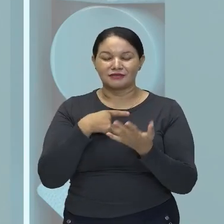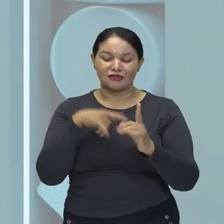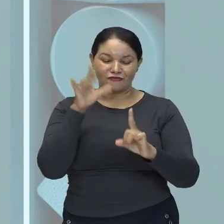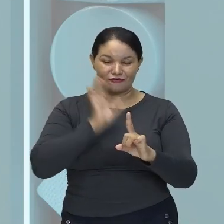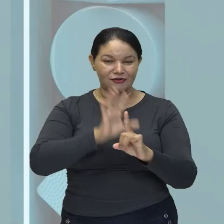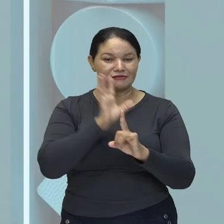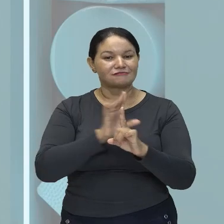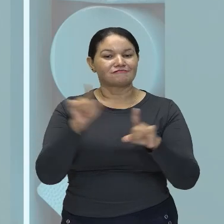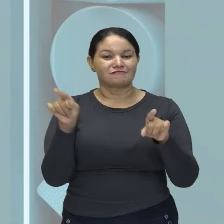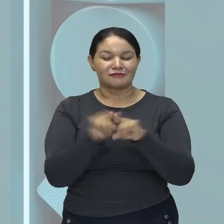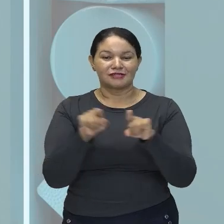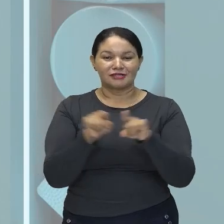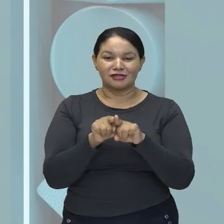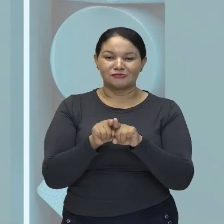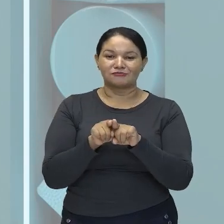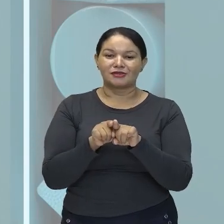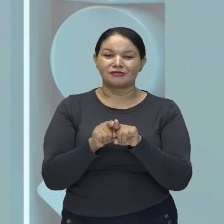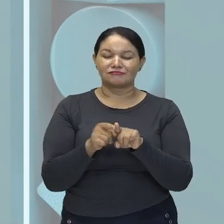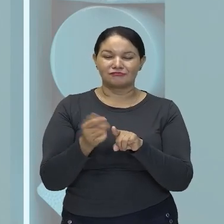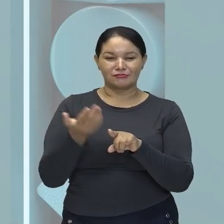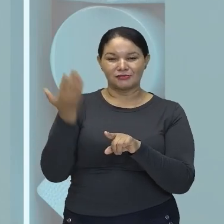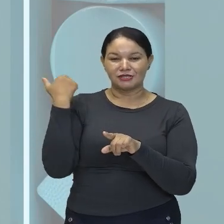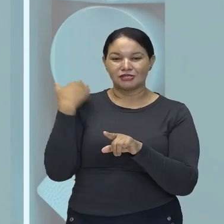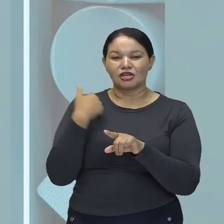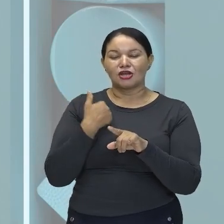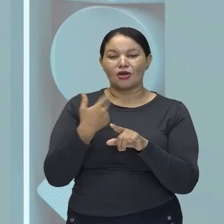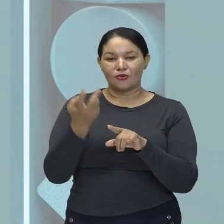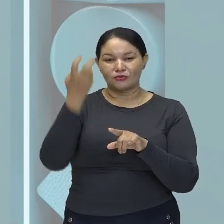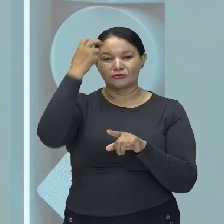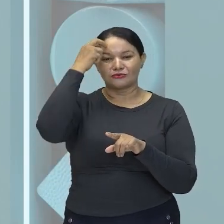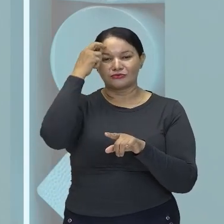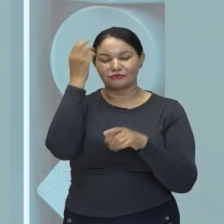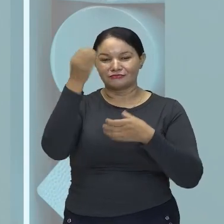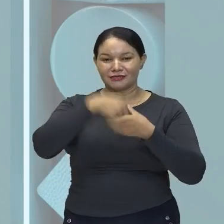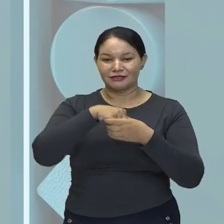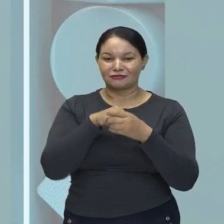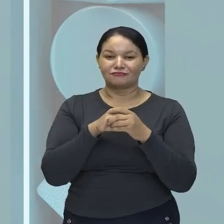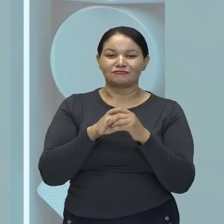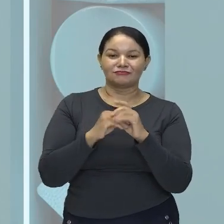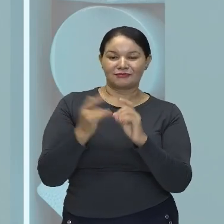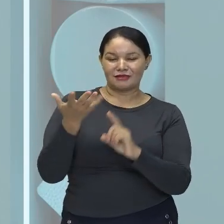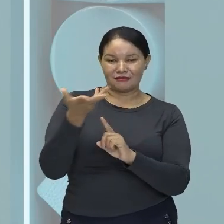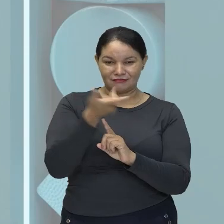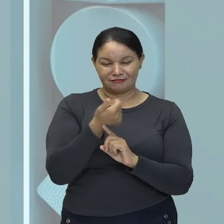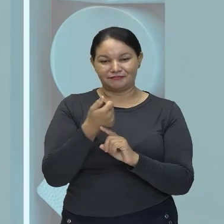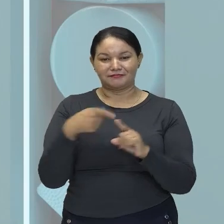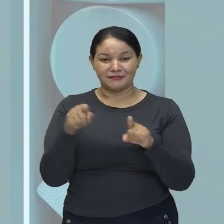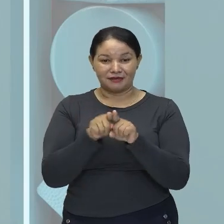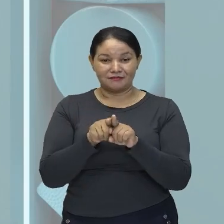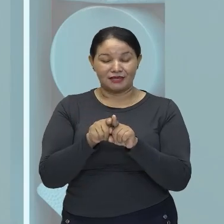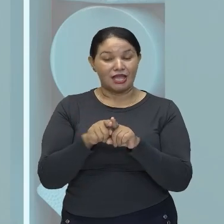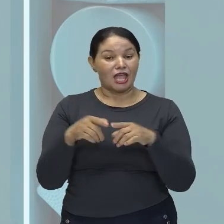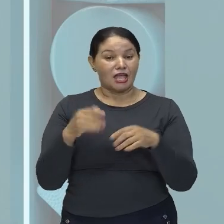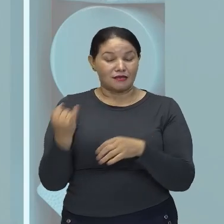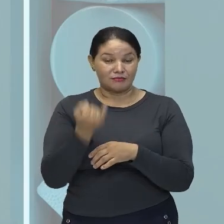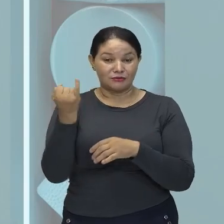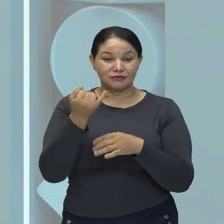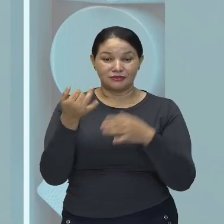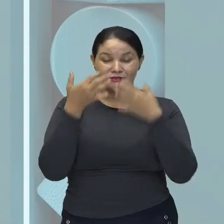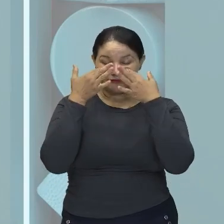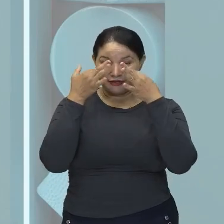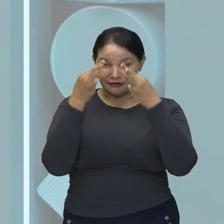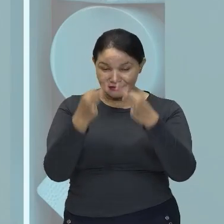também dessas vanguardas culturais na sua obra. Ok? Então é importante você prestar atenção